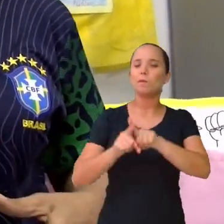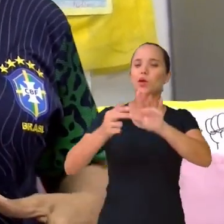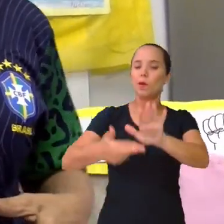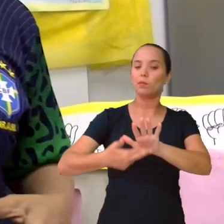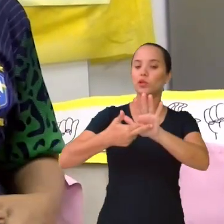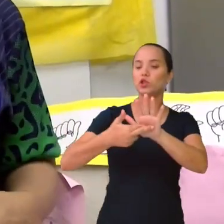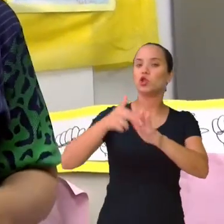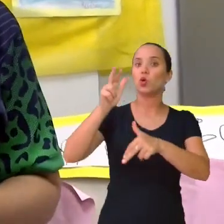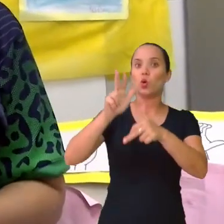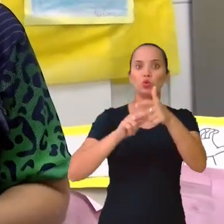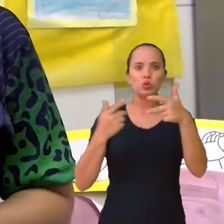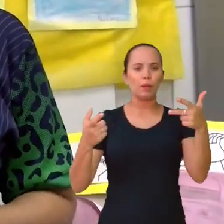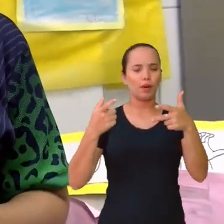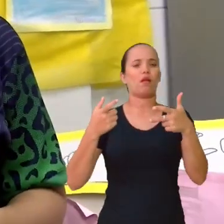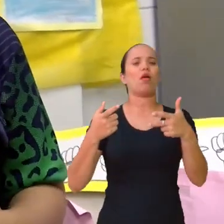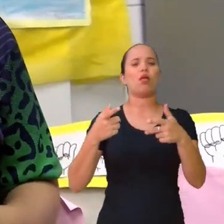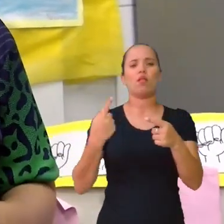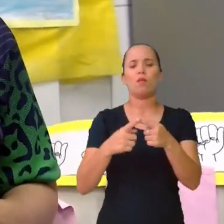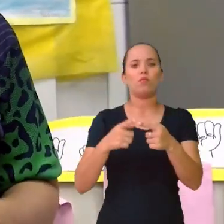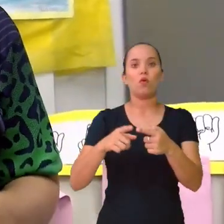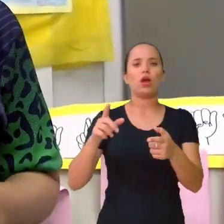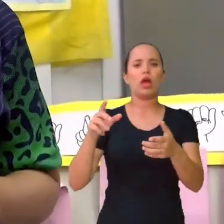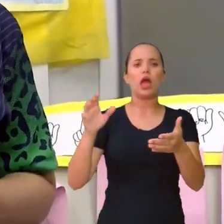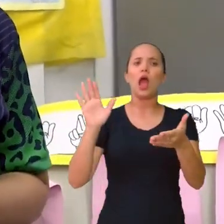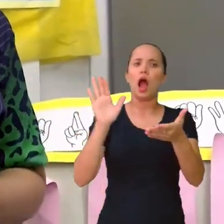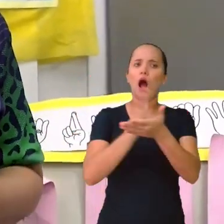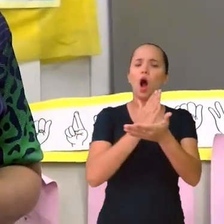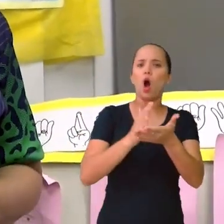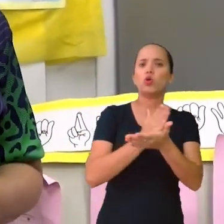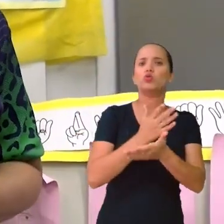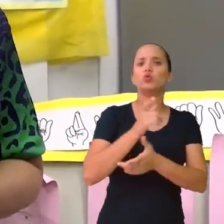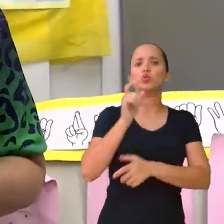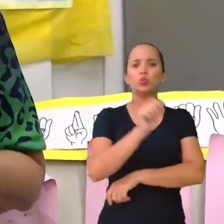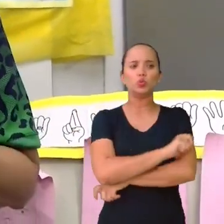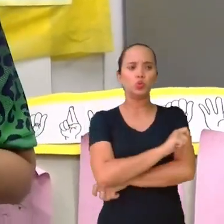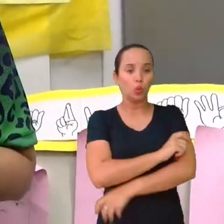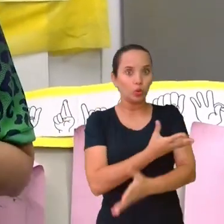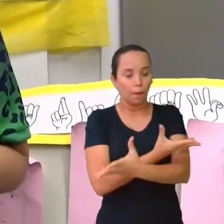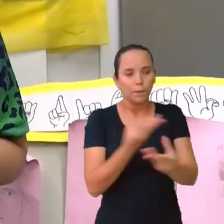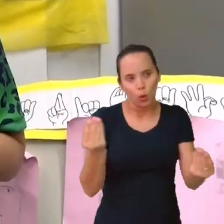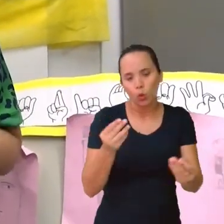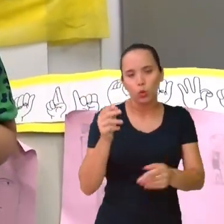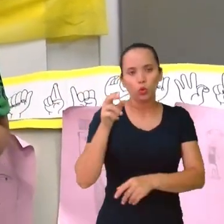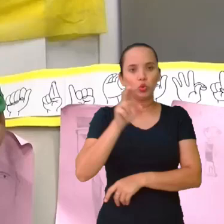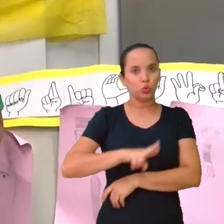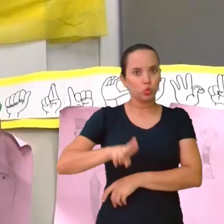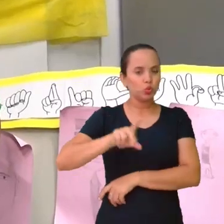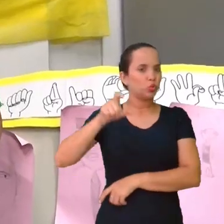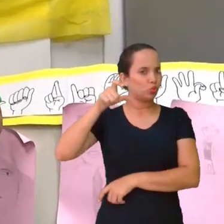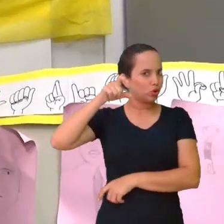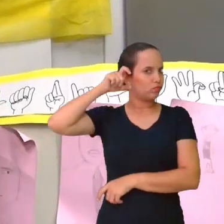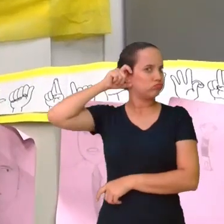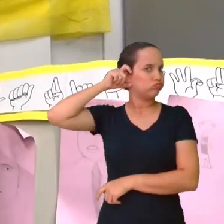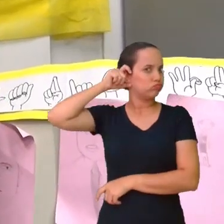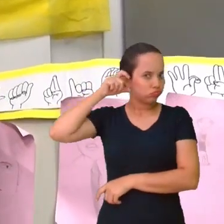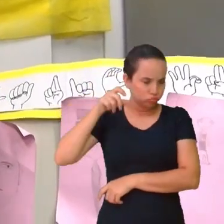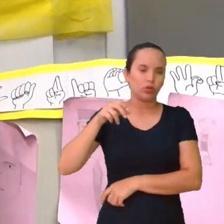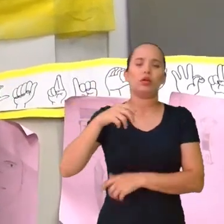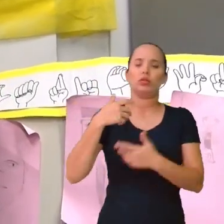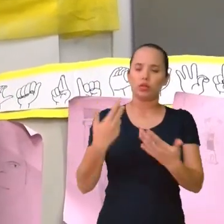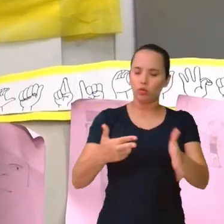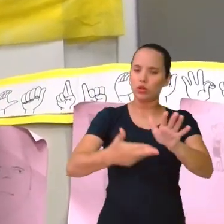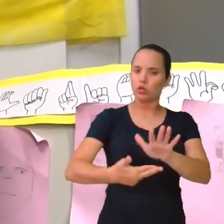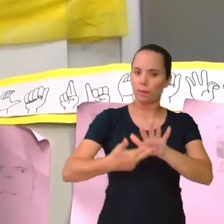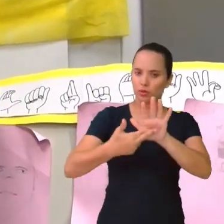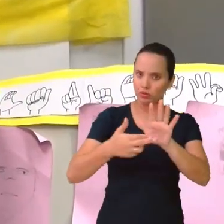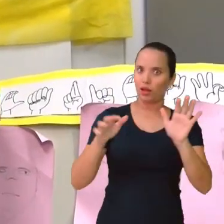né? Muitos dos surdos são usam aparelhos auditivos. Então, eles também representaram isso, que faz parte também